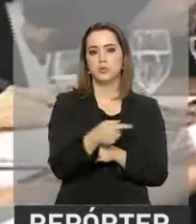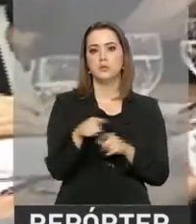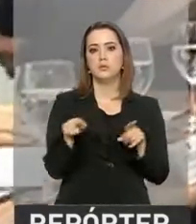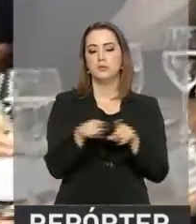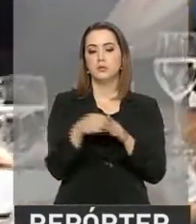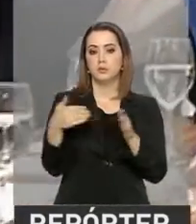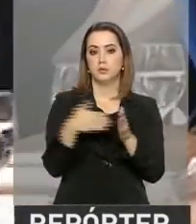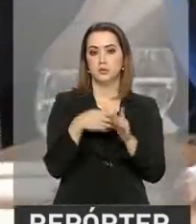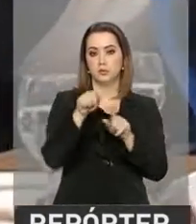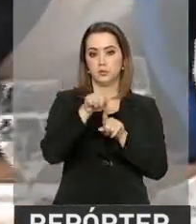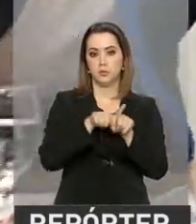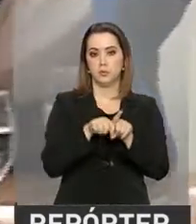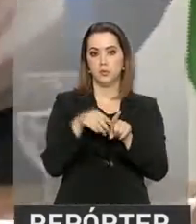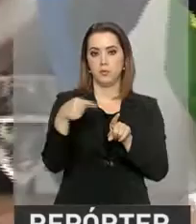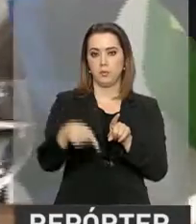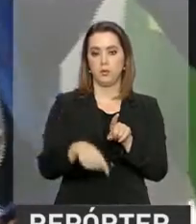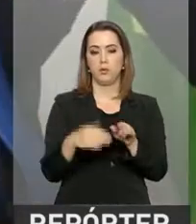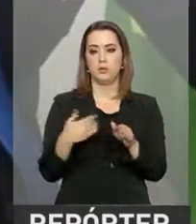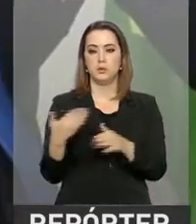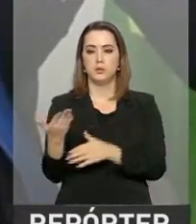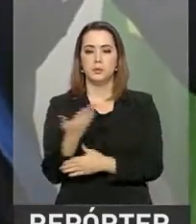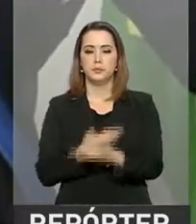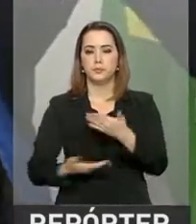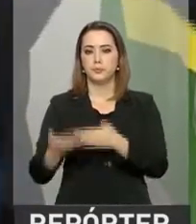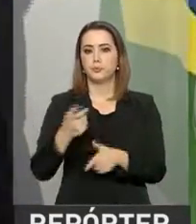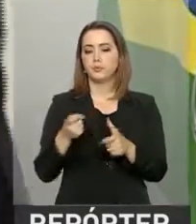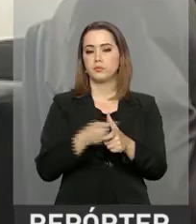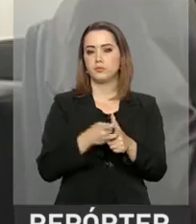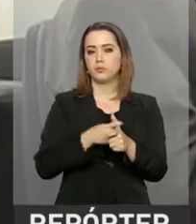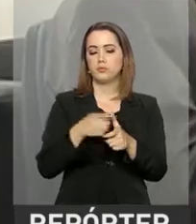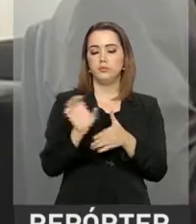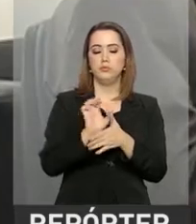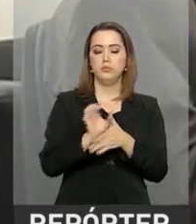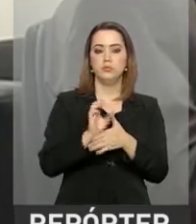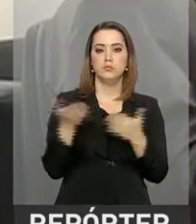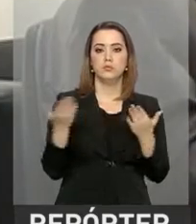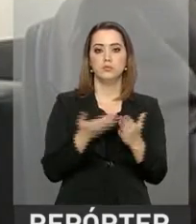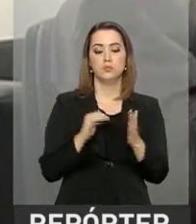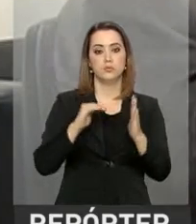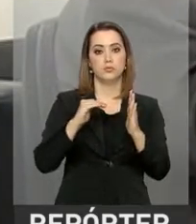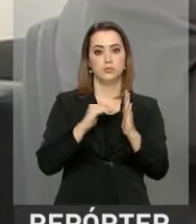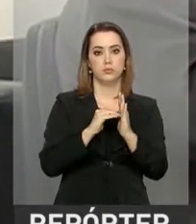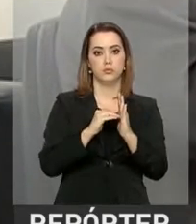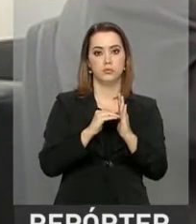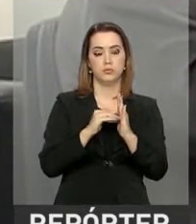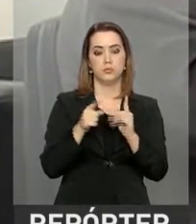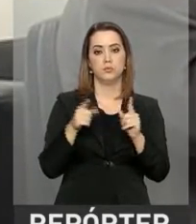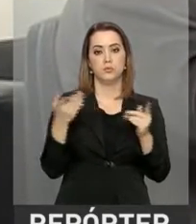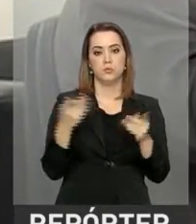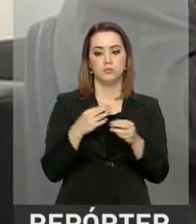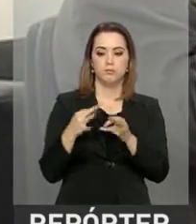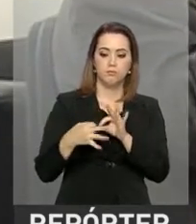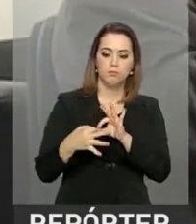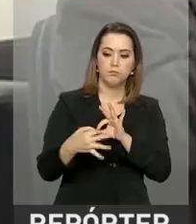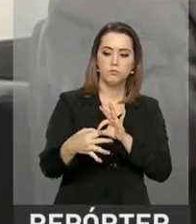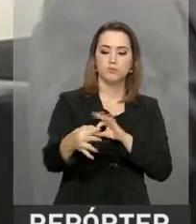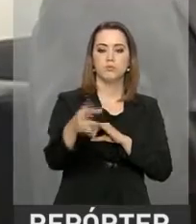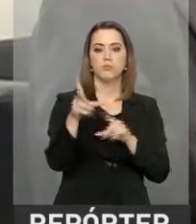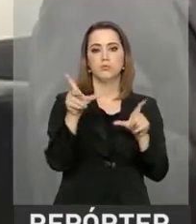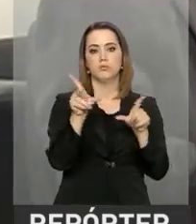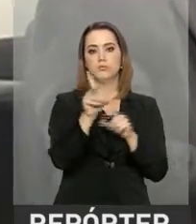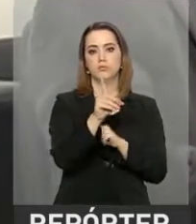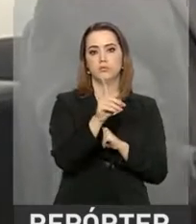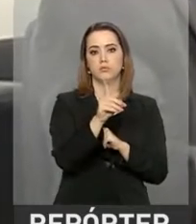até o fim deste mês, a renegociação da dívida dos estados, que está na Câmara dos Deputados, e a prorrogação da desvinculação